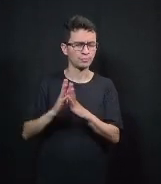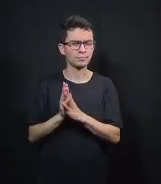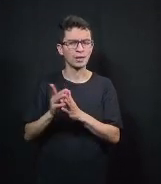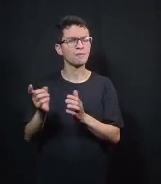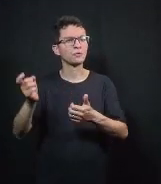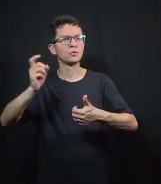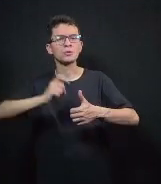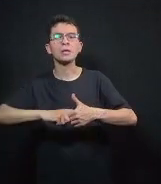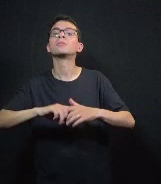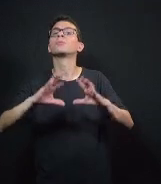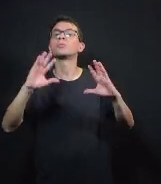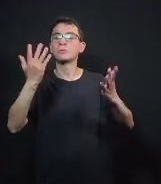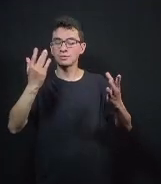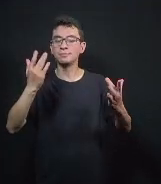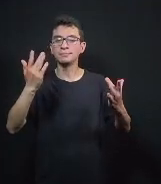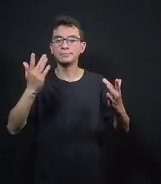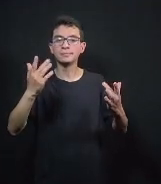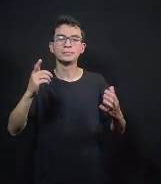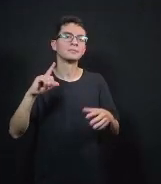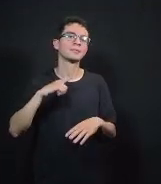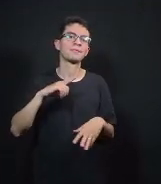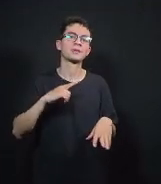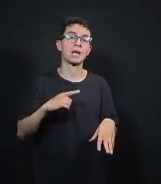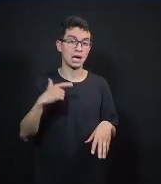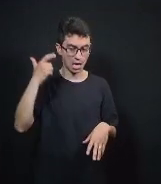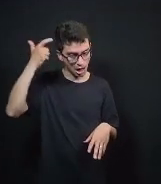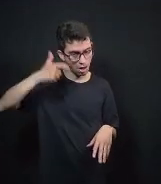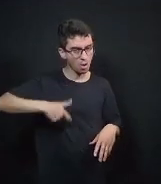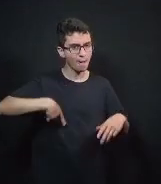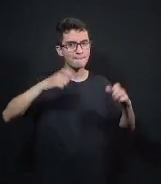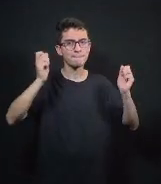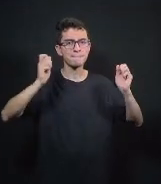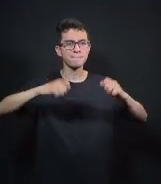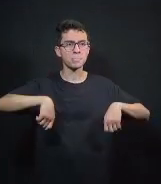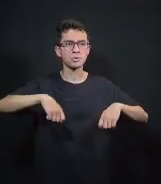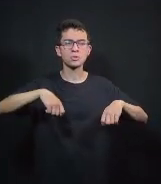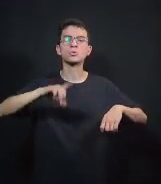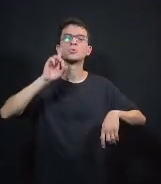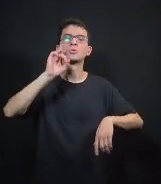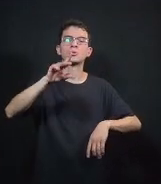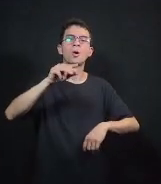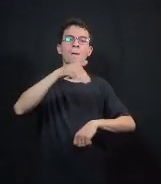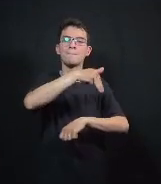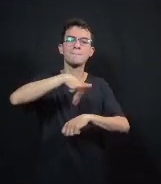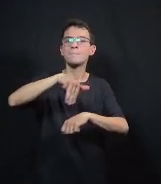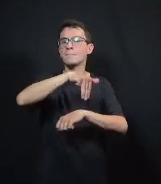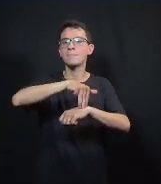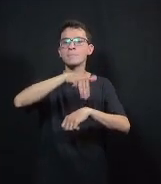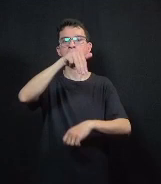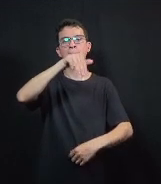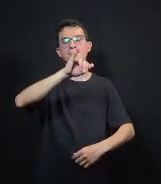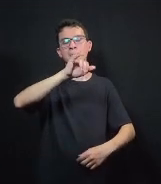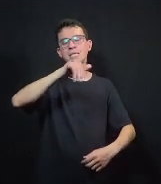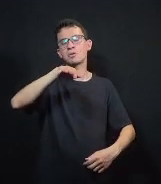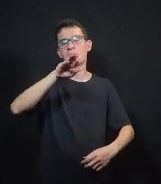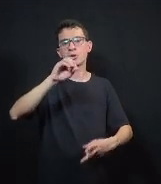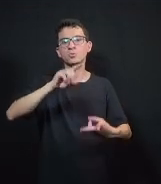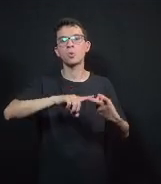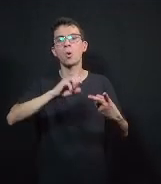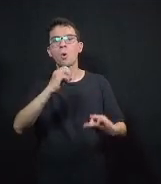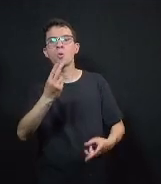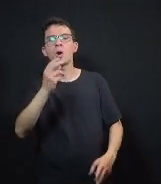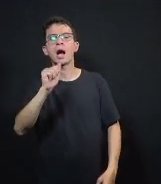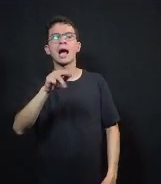tive uma possibilidade que talvez só missionários têm e antropólogos, né? Que é você